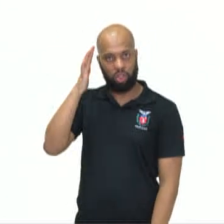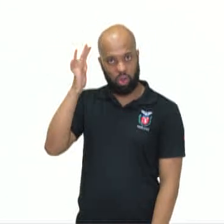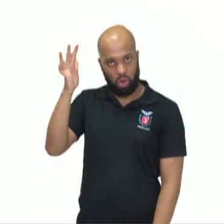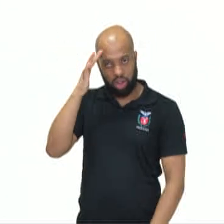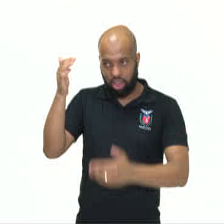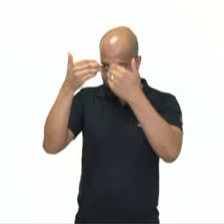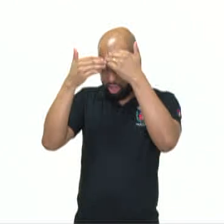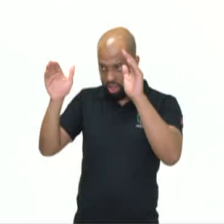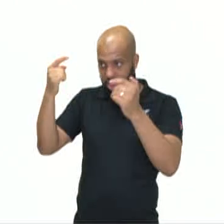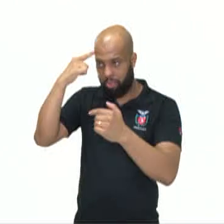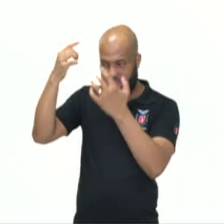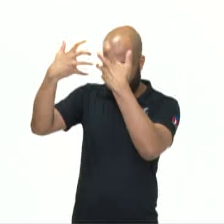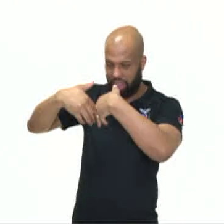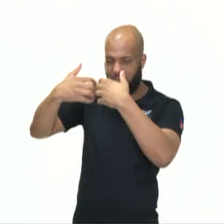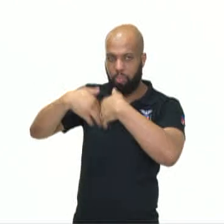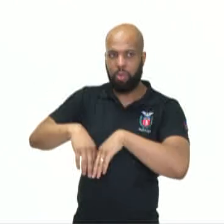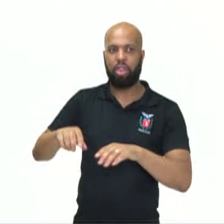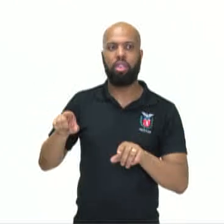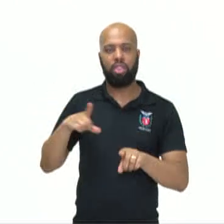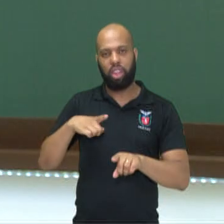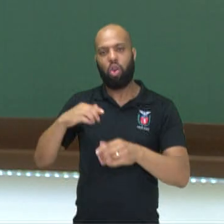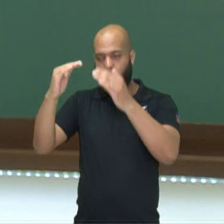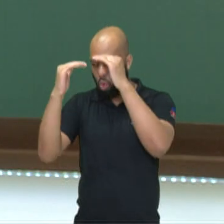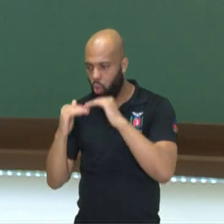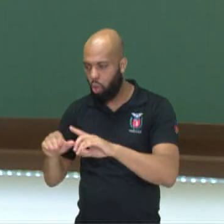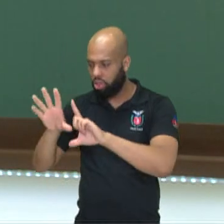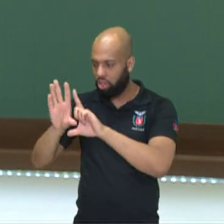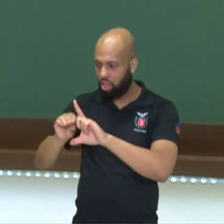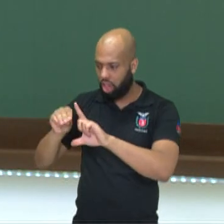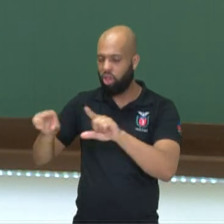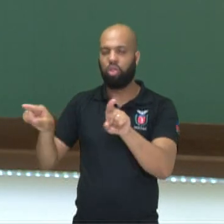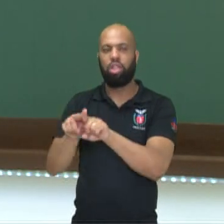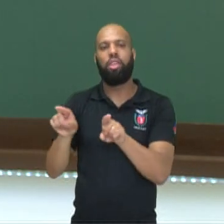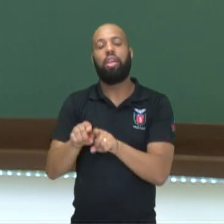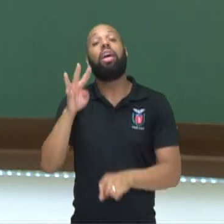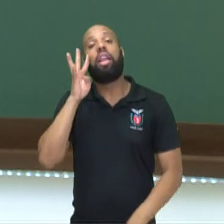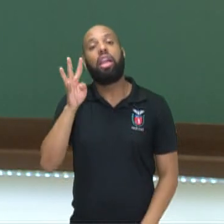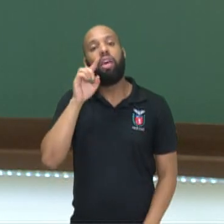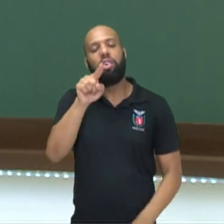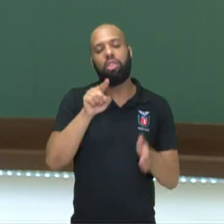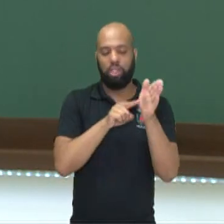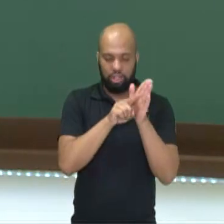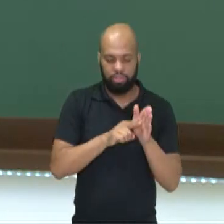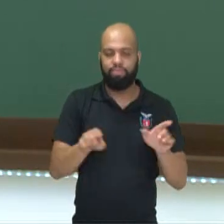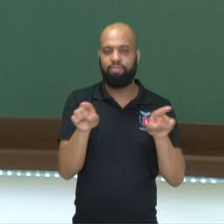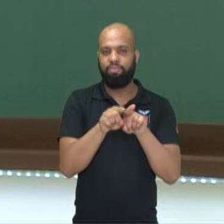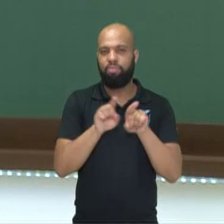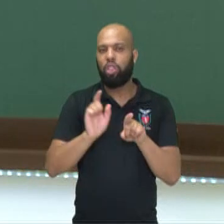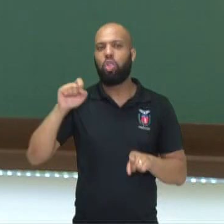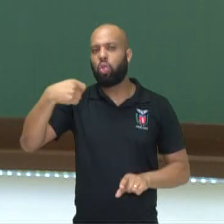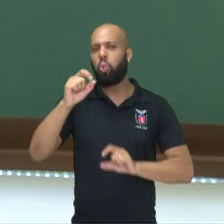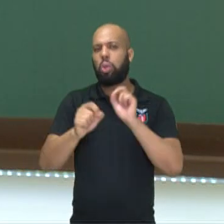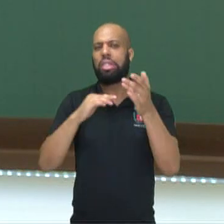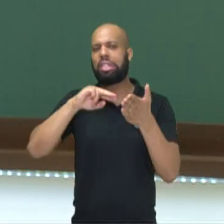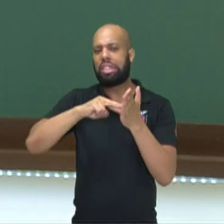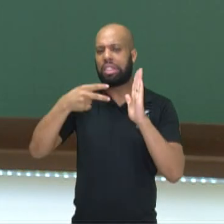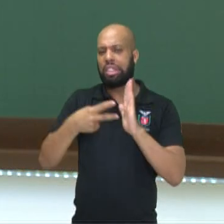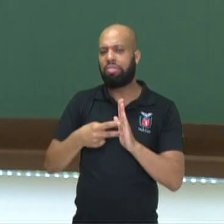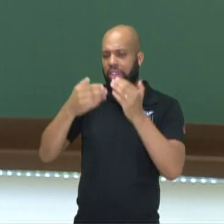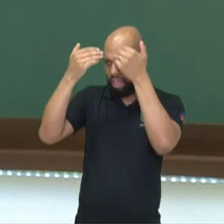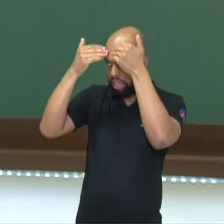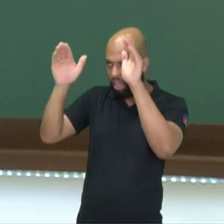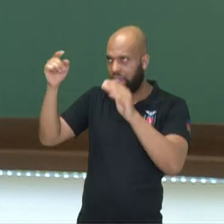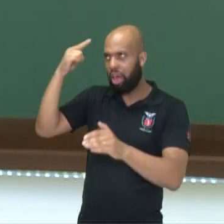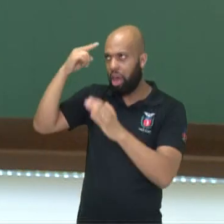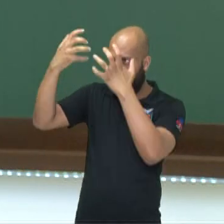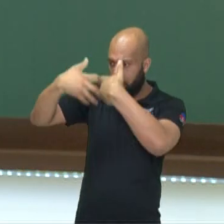QR Code aí do quadrinho rosa, tá? Então é legal de você dar uma pesquisada aí sobre o que é o iluminismo, a importância